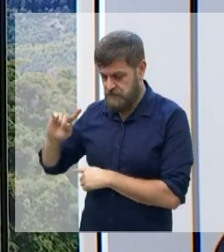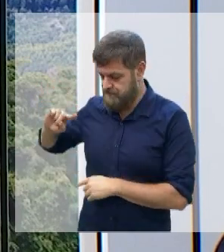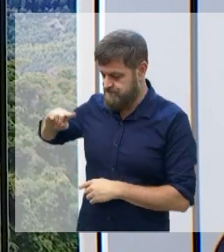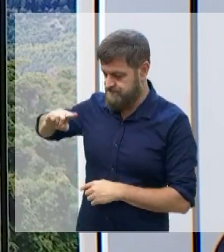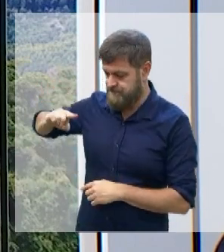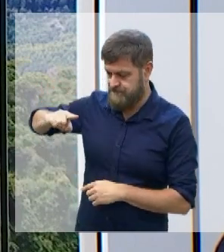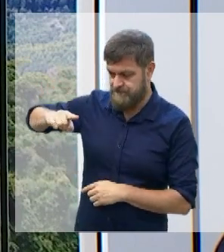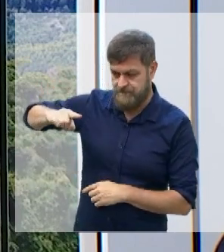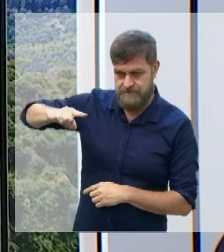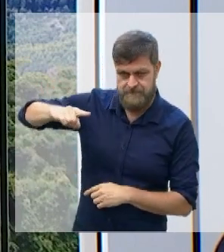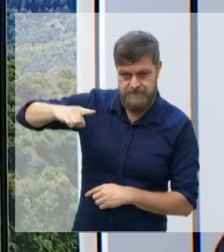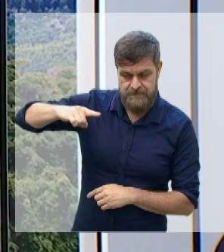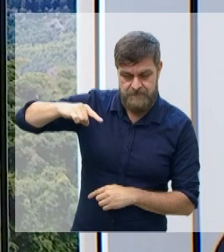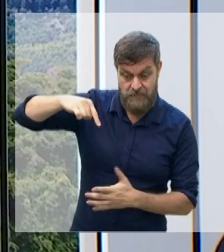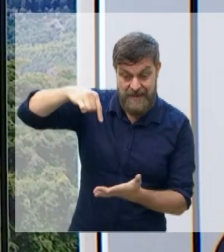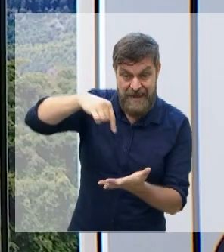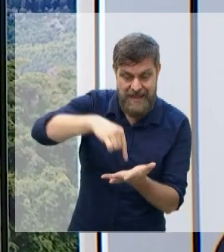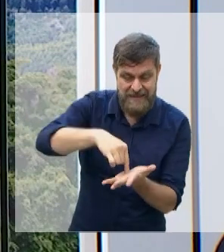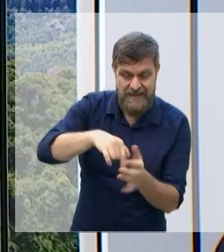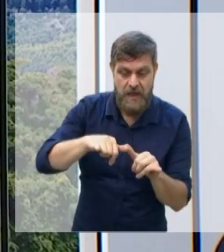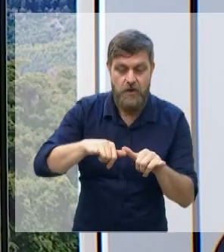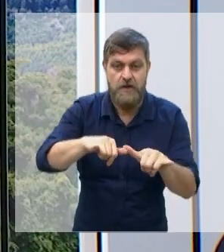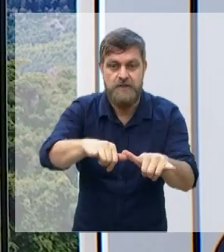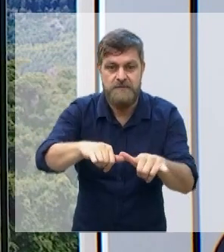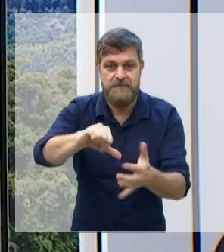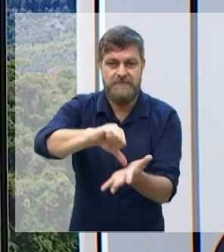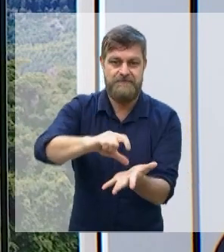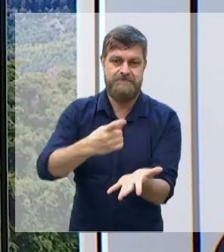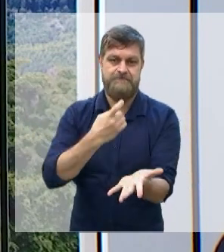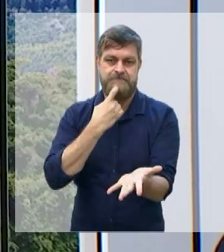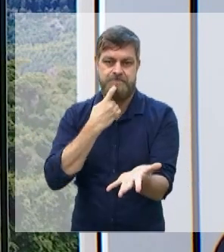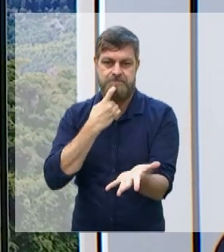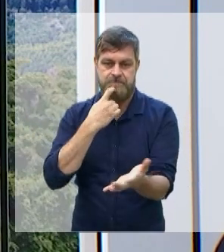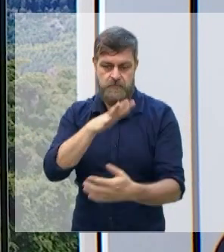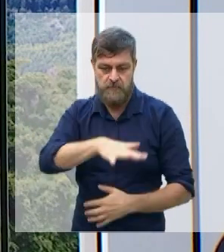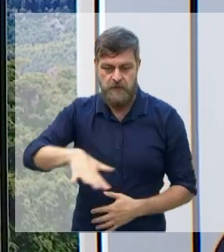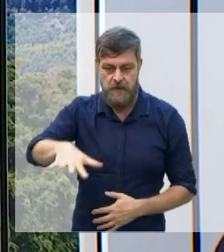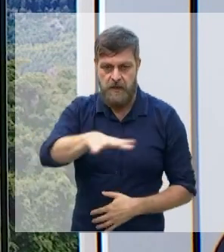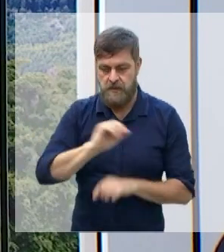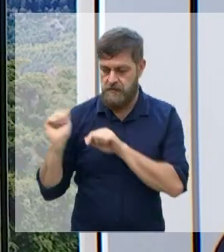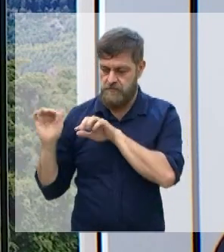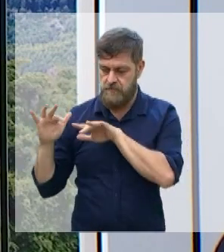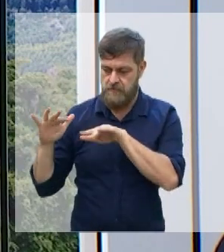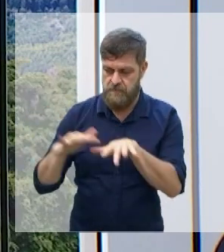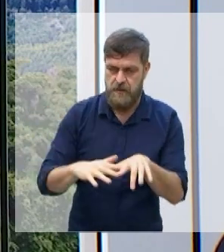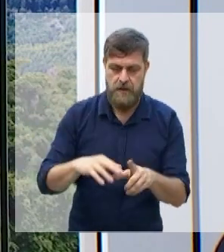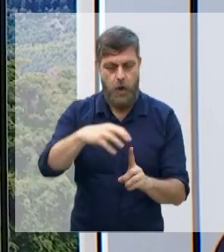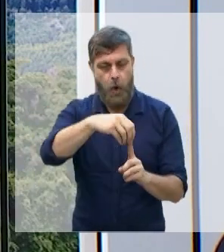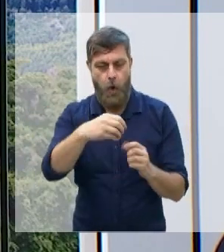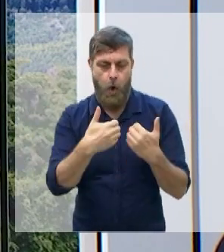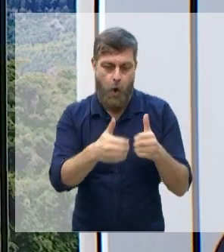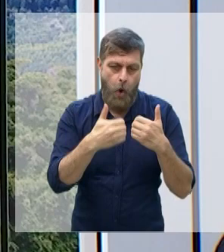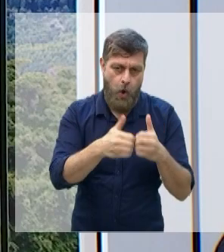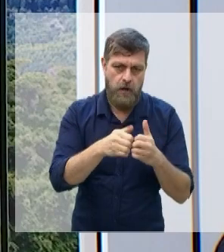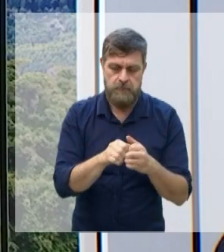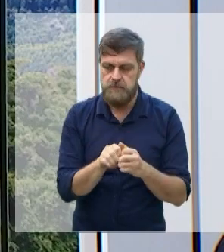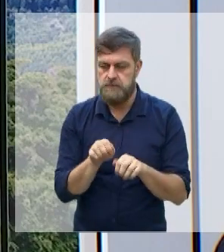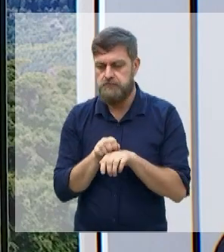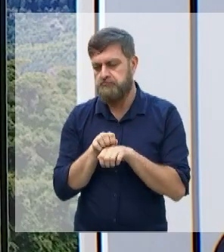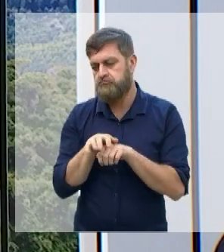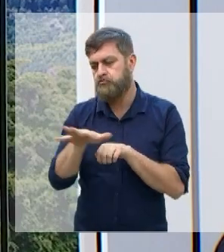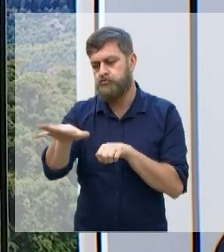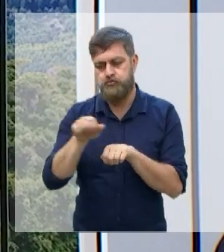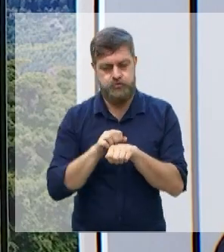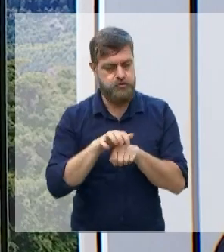do corredor campo grande todo chegando naquela região eles vão descer ali para pegar o ônibus para ir a outro lugar ou